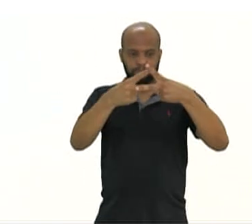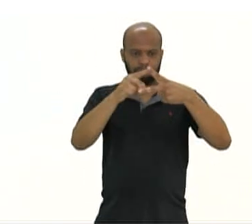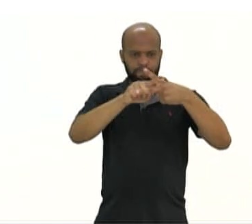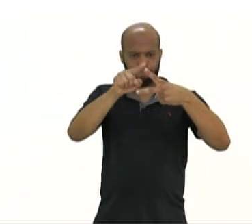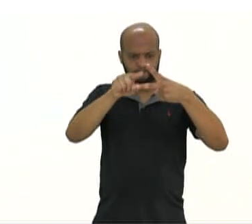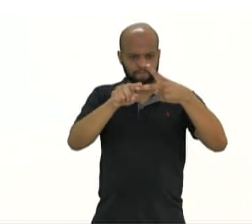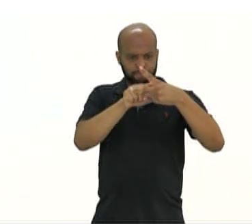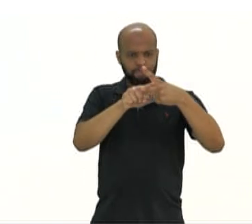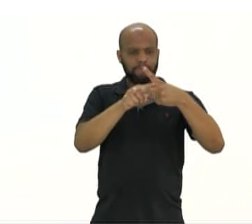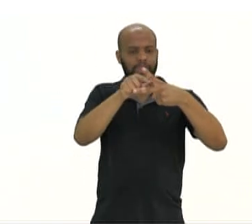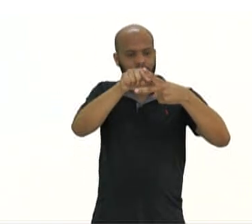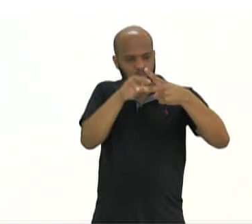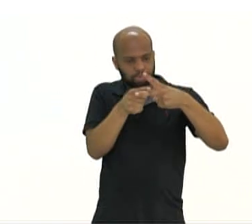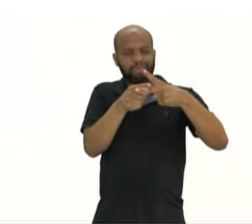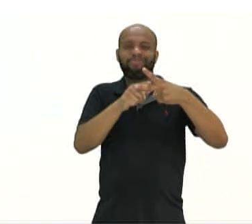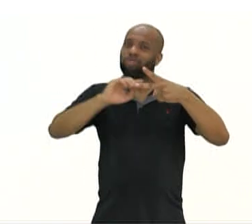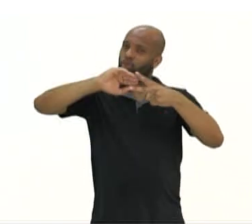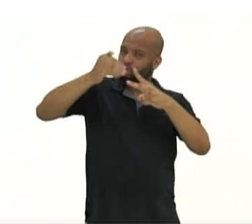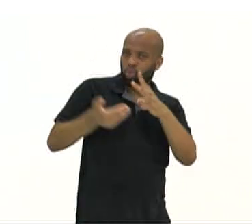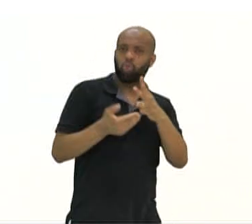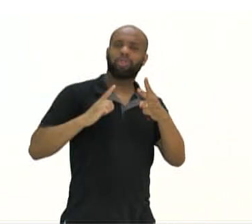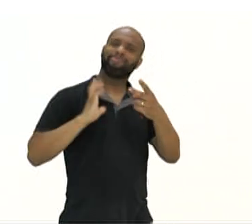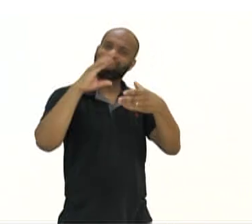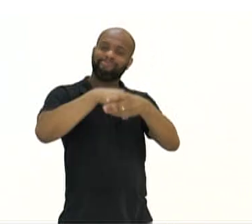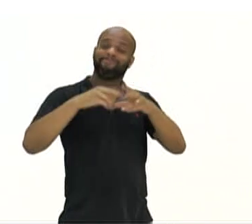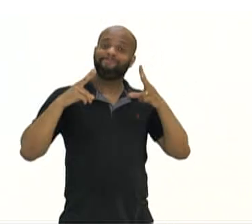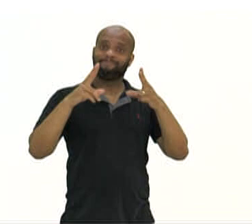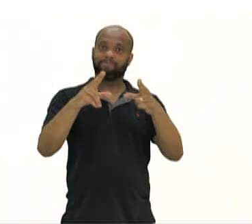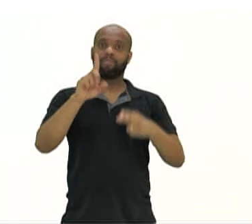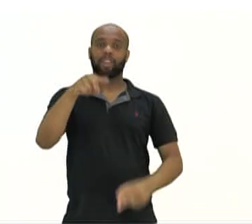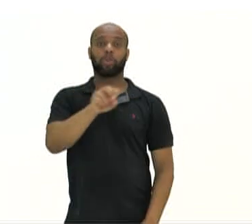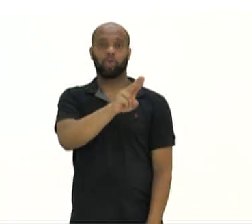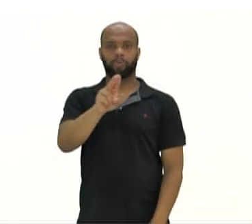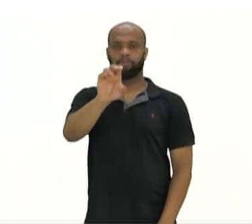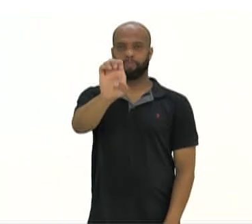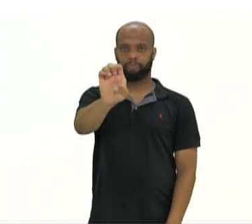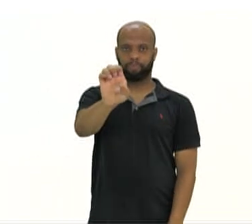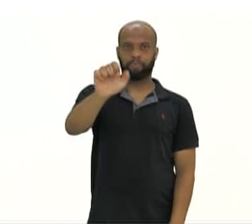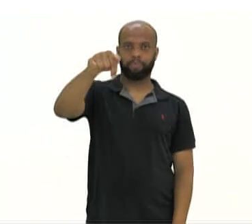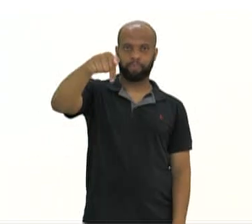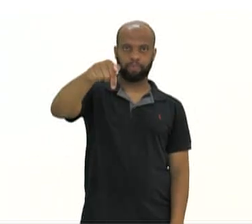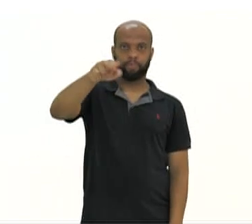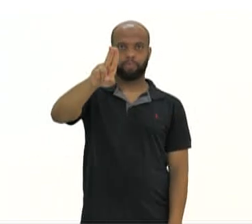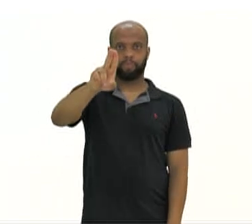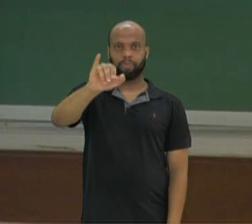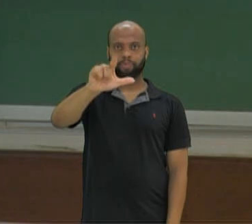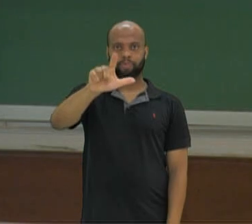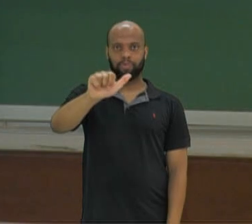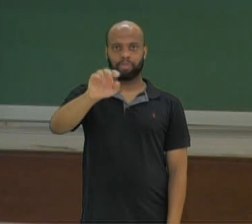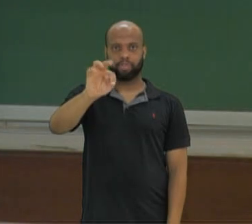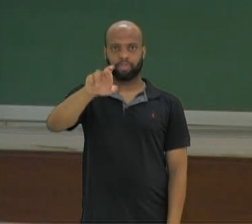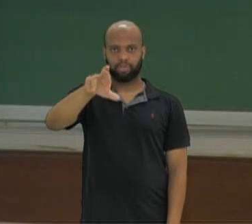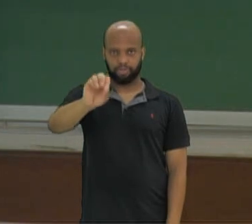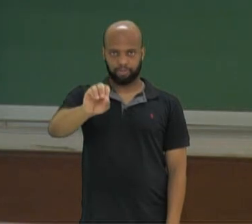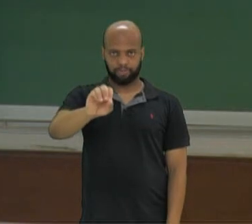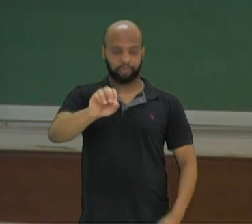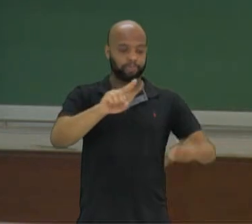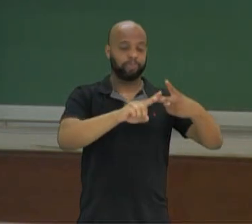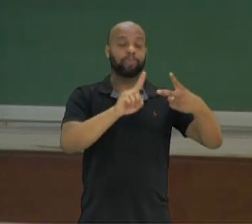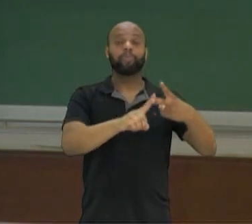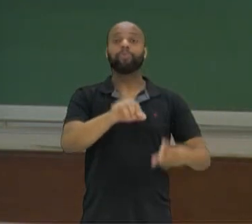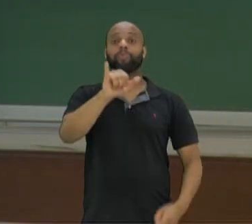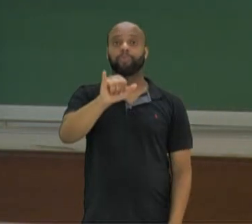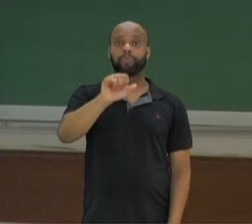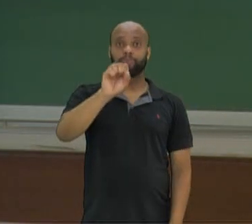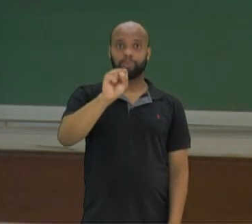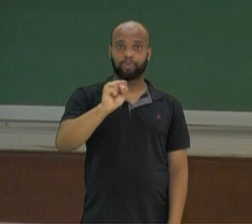ângulos internos iguais, não é? O equilátero ele tem seus lados iguais. Não é? Isósceles apresenta dois